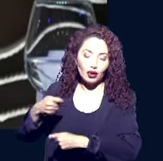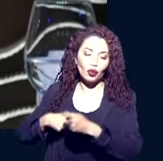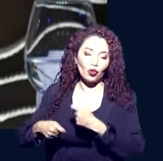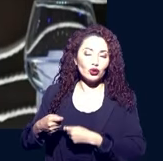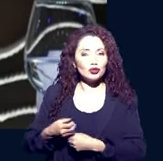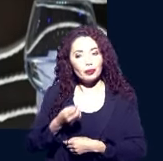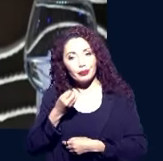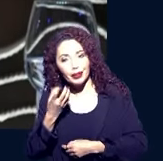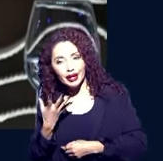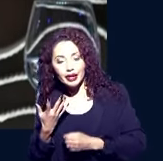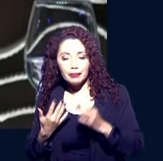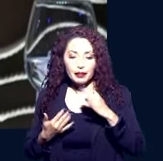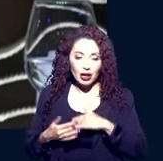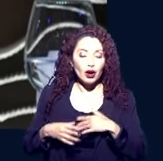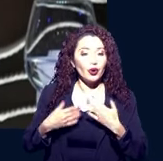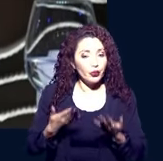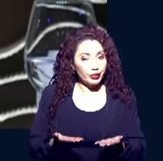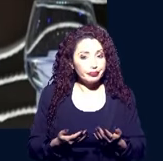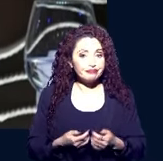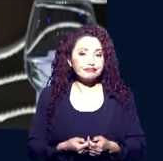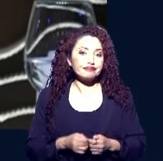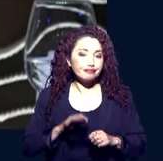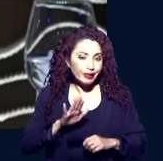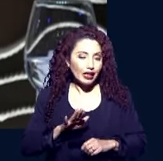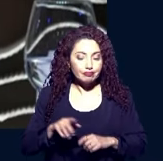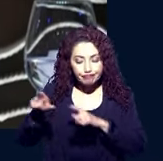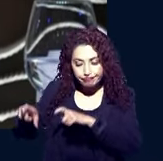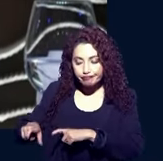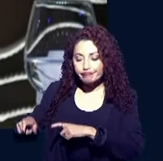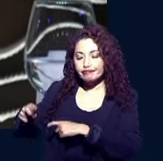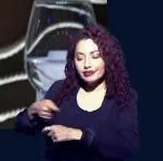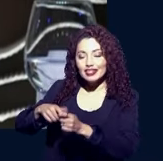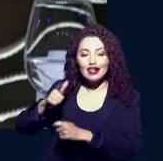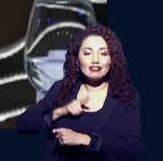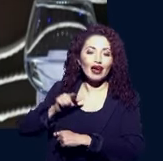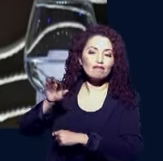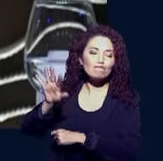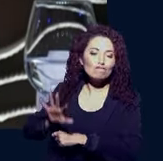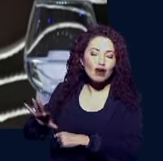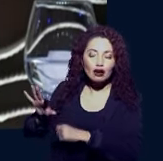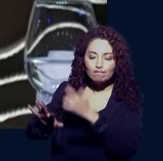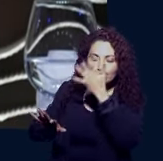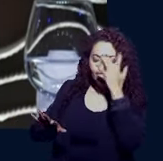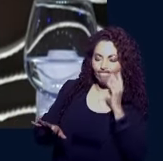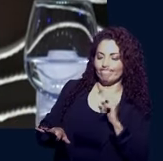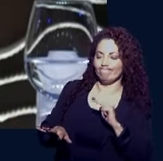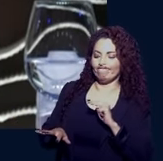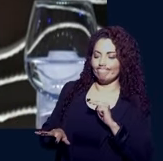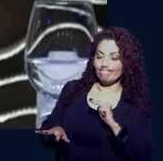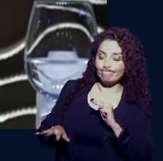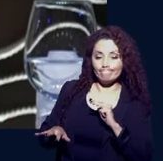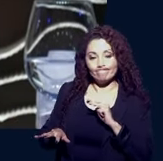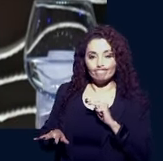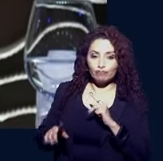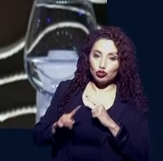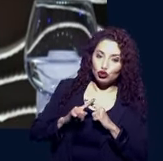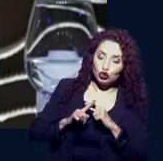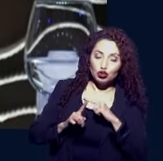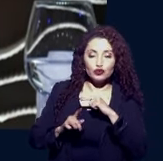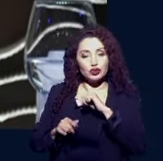imagem tanto dentro do Brasil quanto fora do Brasil né dentro do Brasil a gente costuma ter